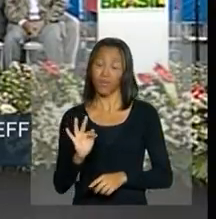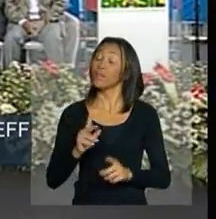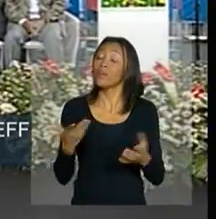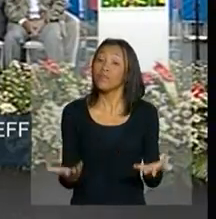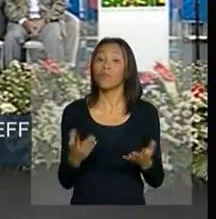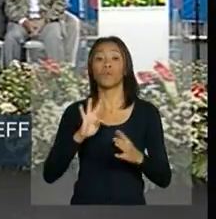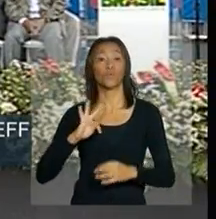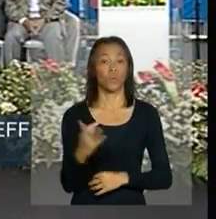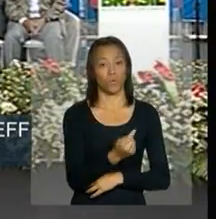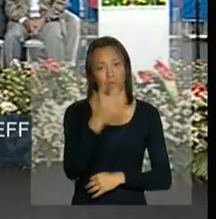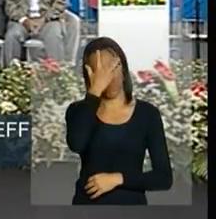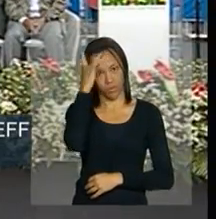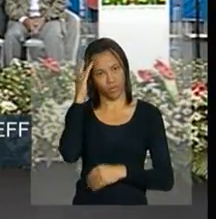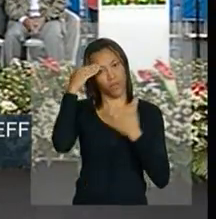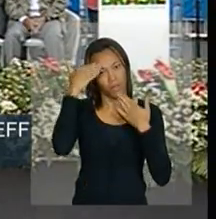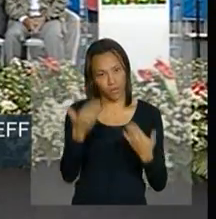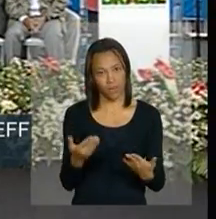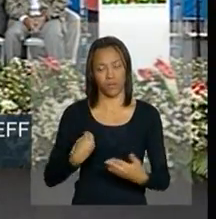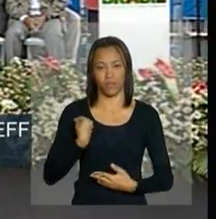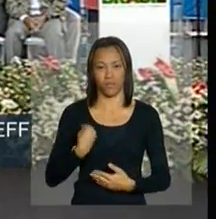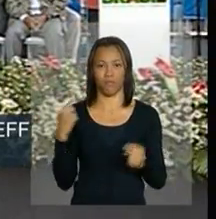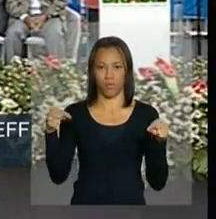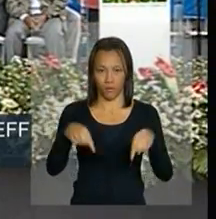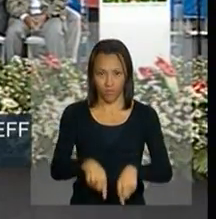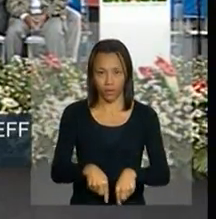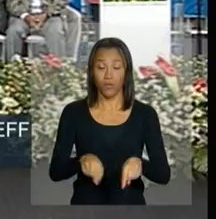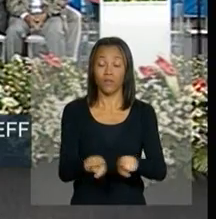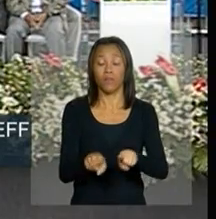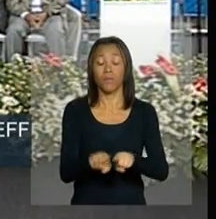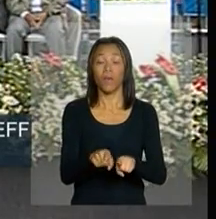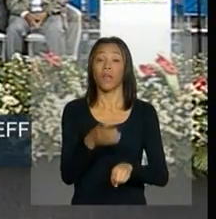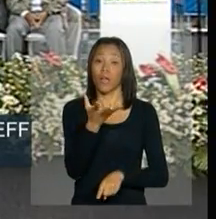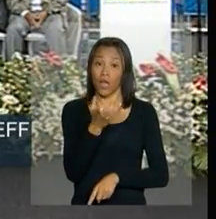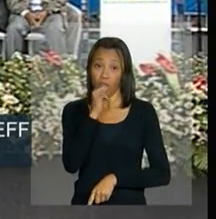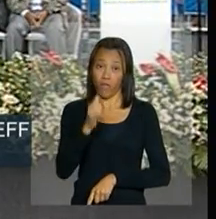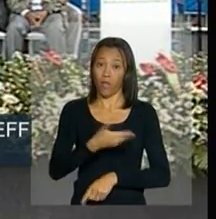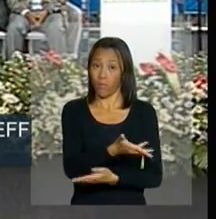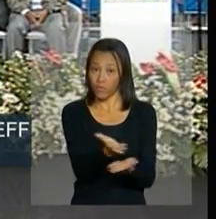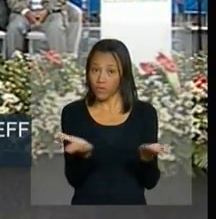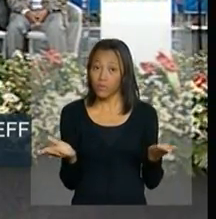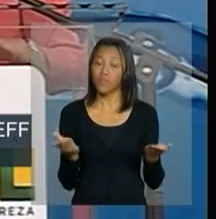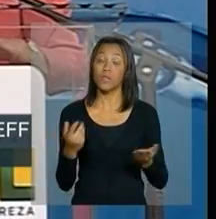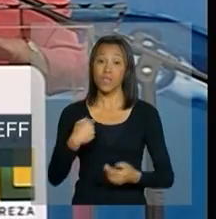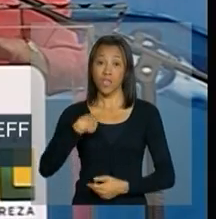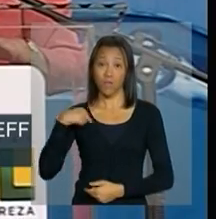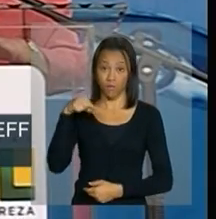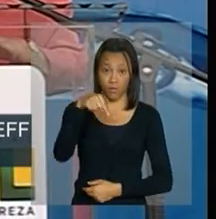presentes. Queria dizer para vocês que eu estou aqui,